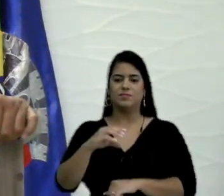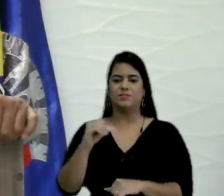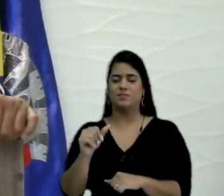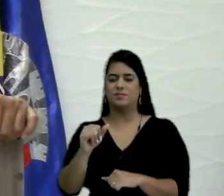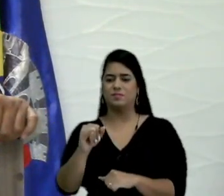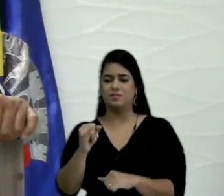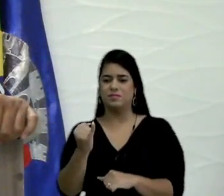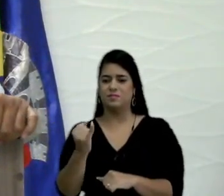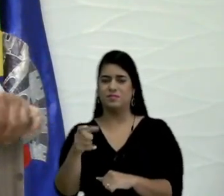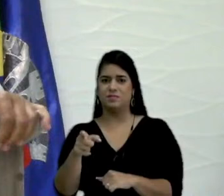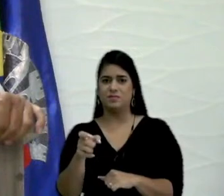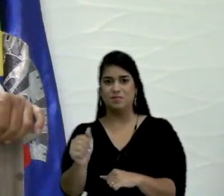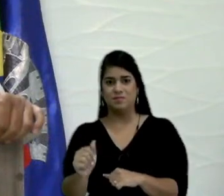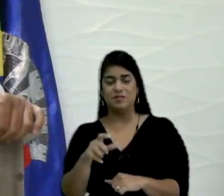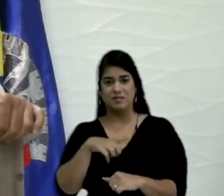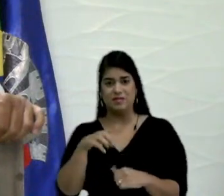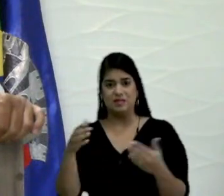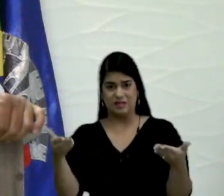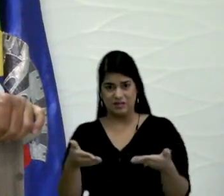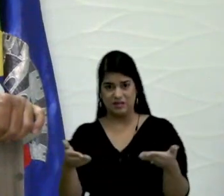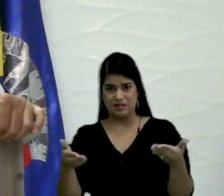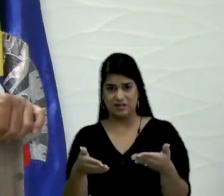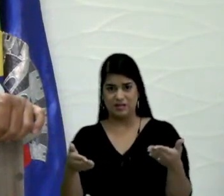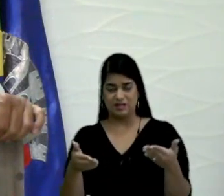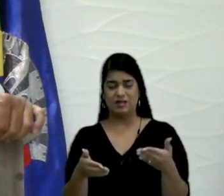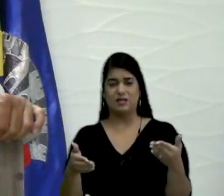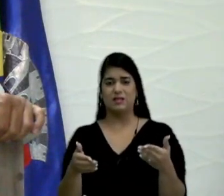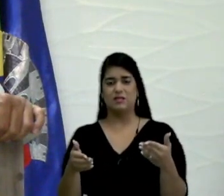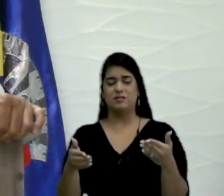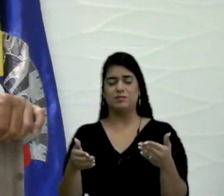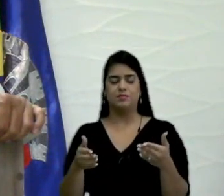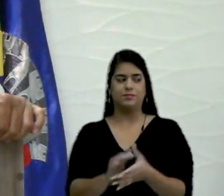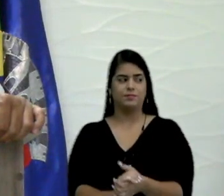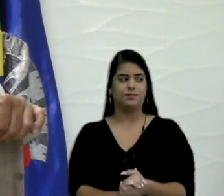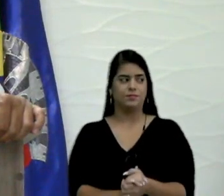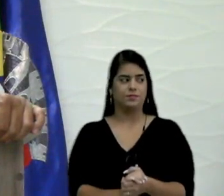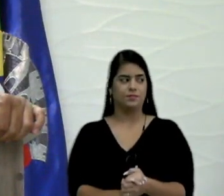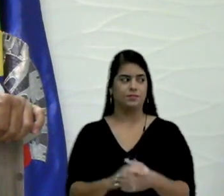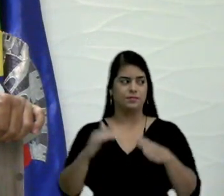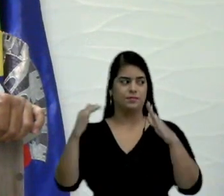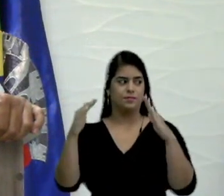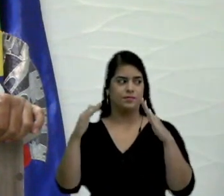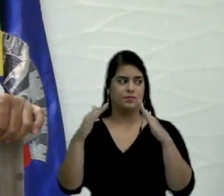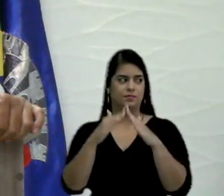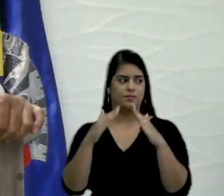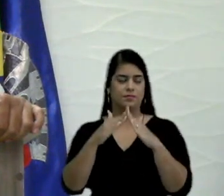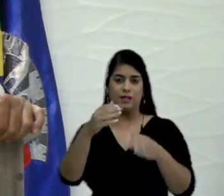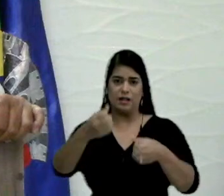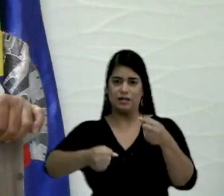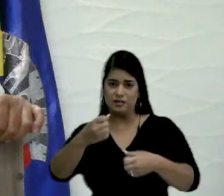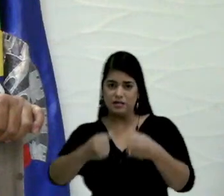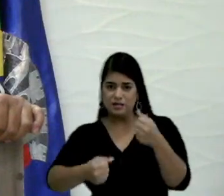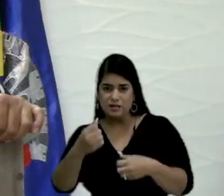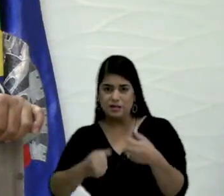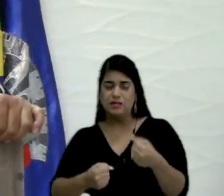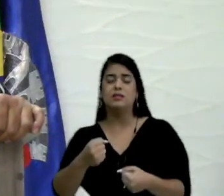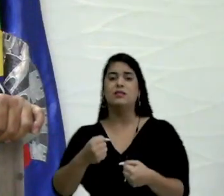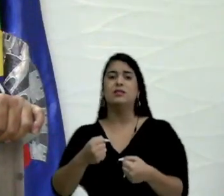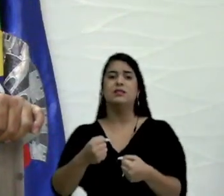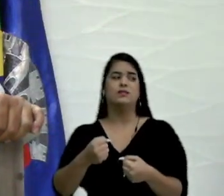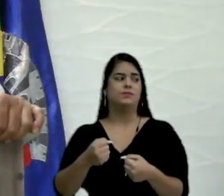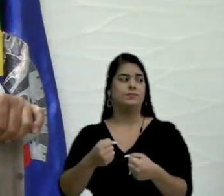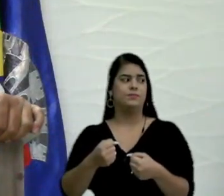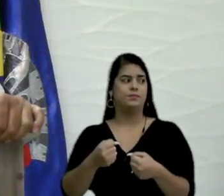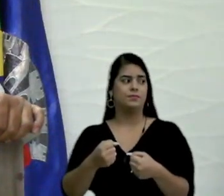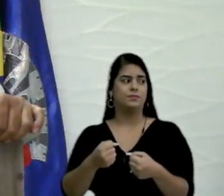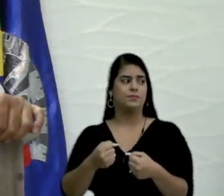temos agora fábricas de laticínio que quando desce aquela noira que não sei o que